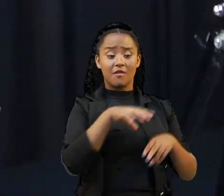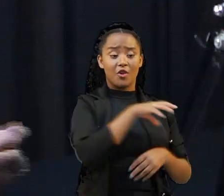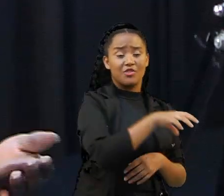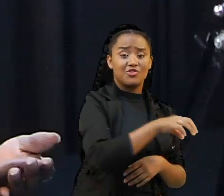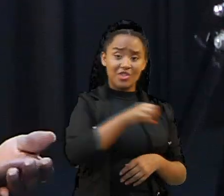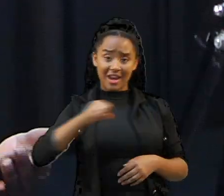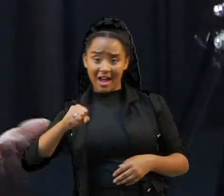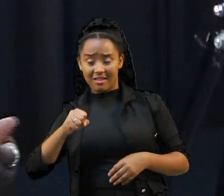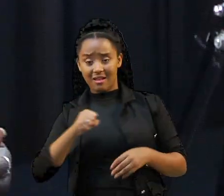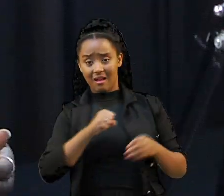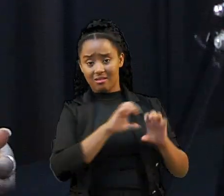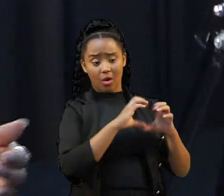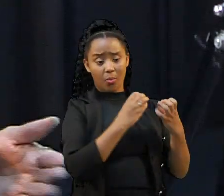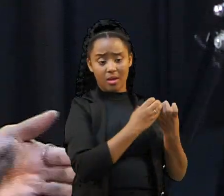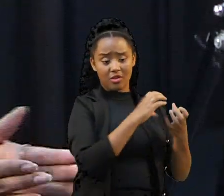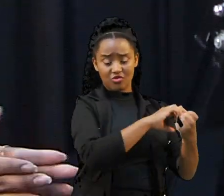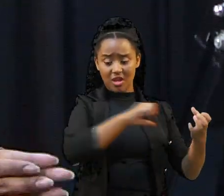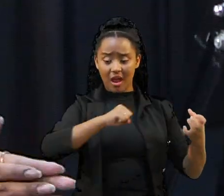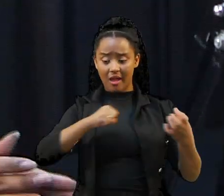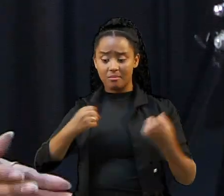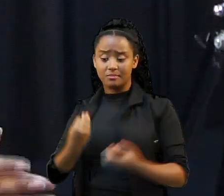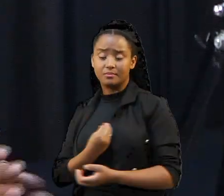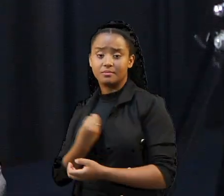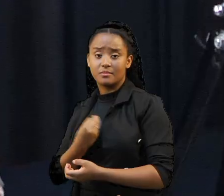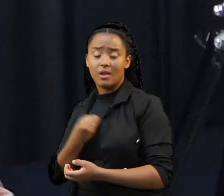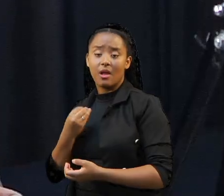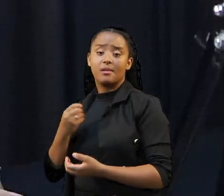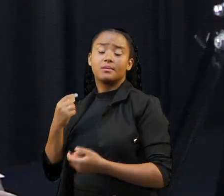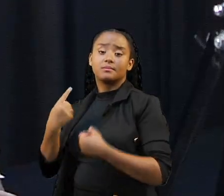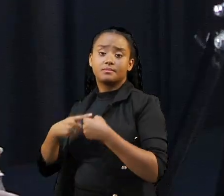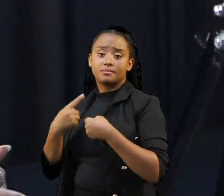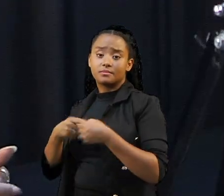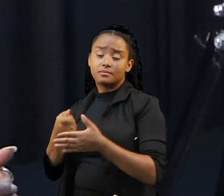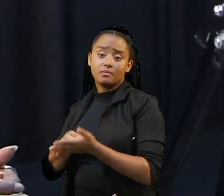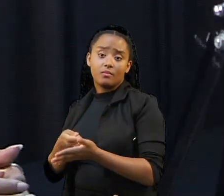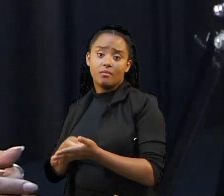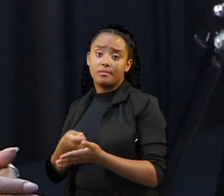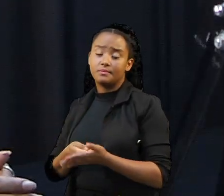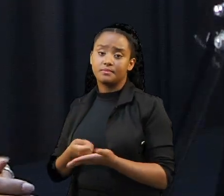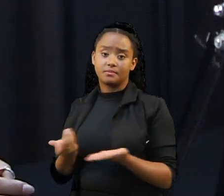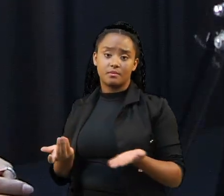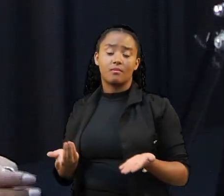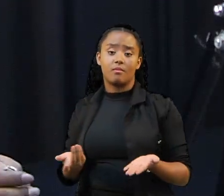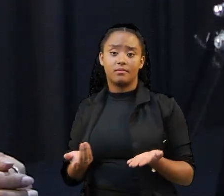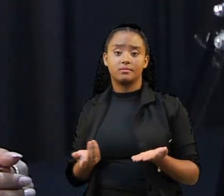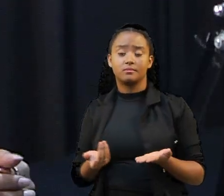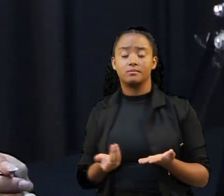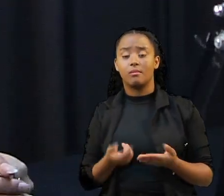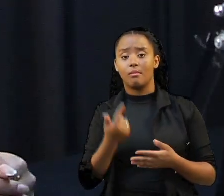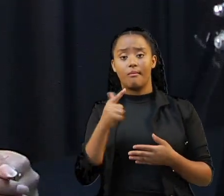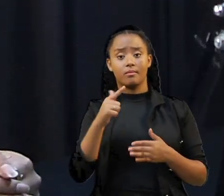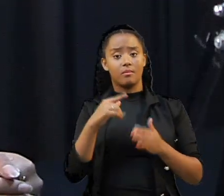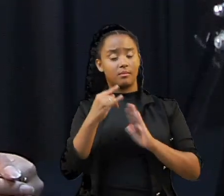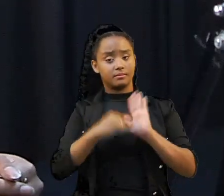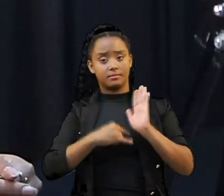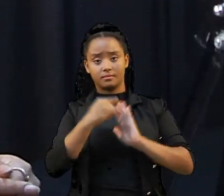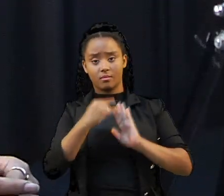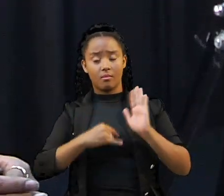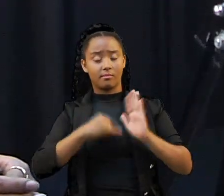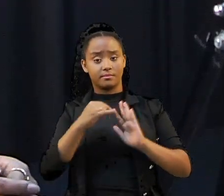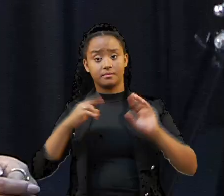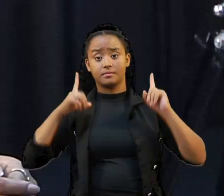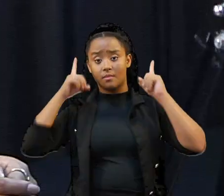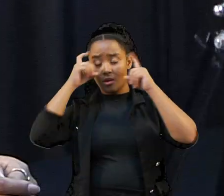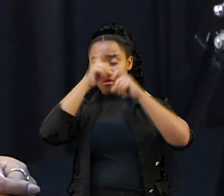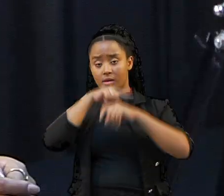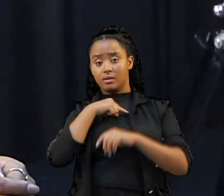tem acesso à universidade, ultimamente, é pessoas de 20 a 30 anos. E não tem mais esse documento. Ele dificulta